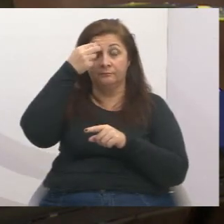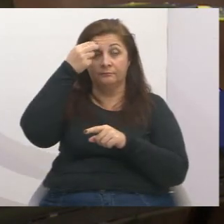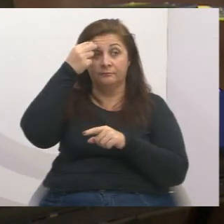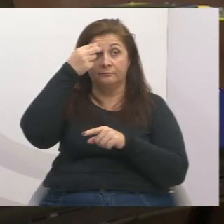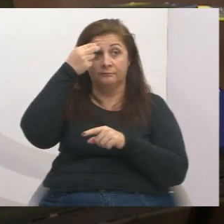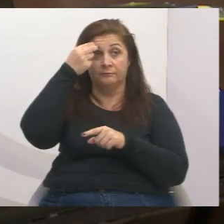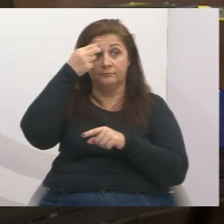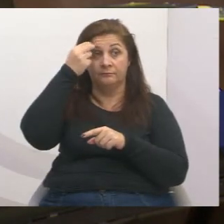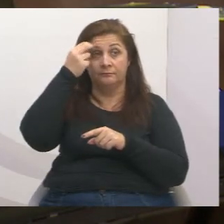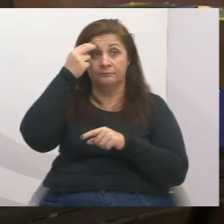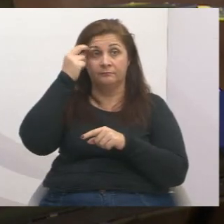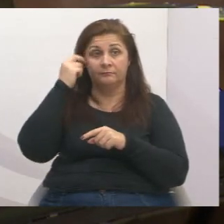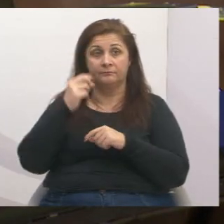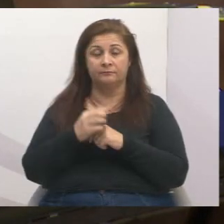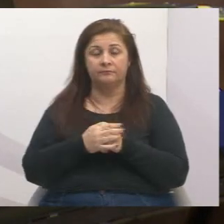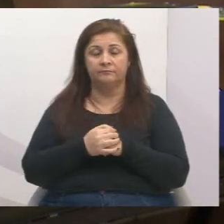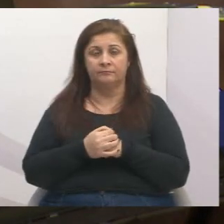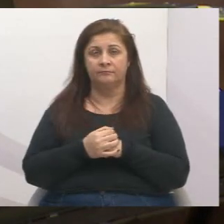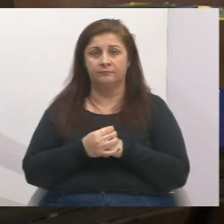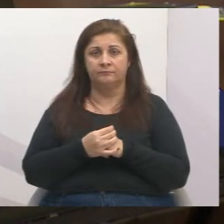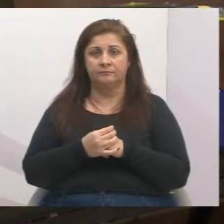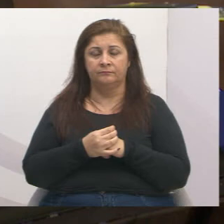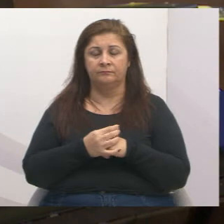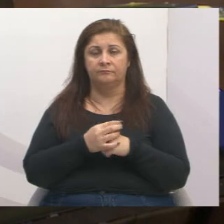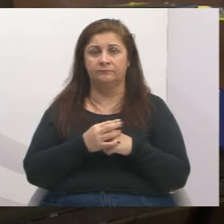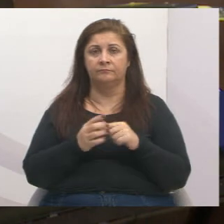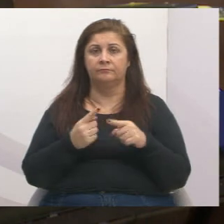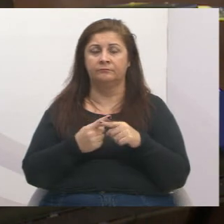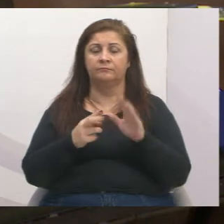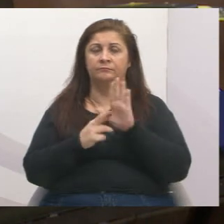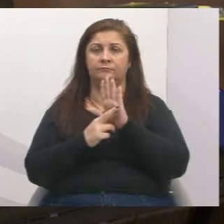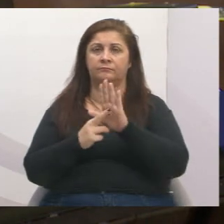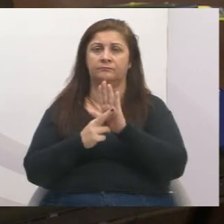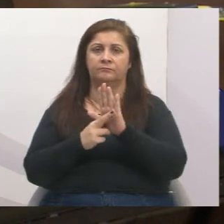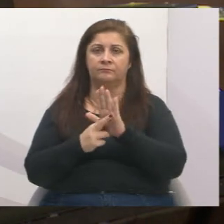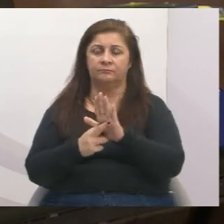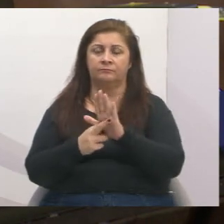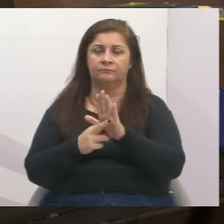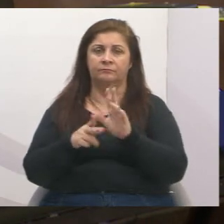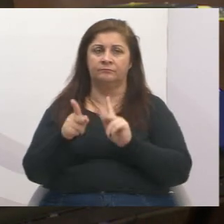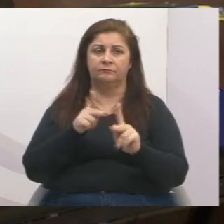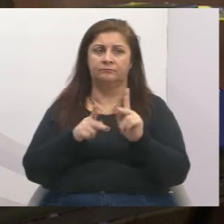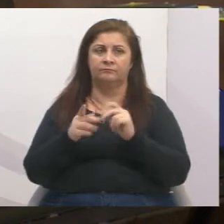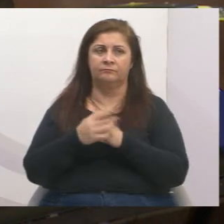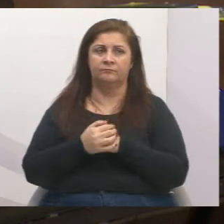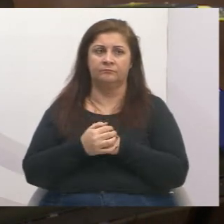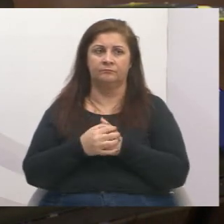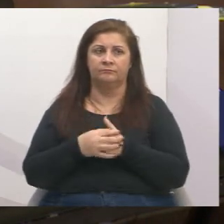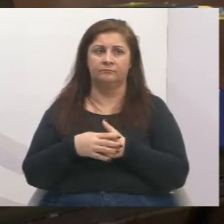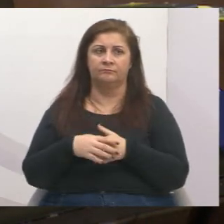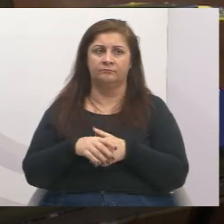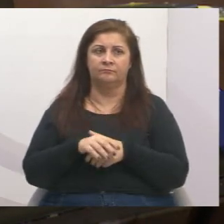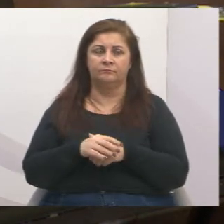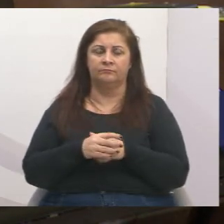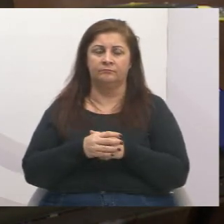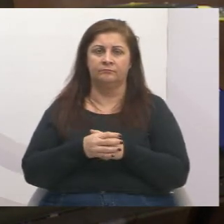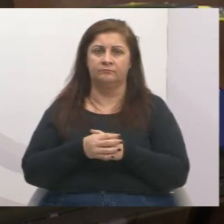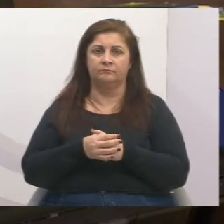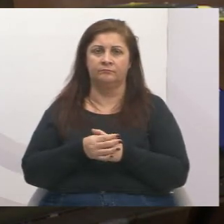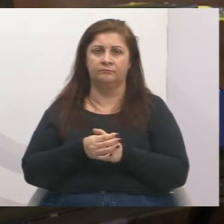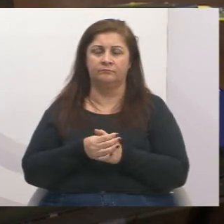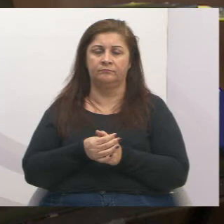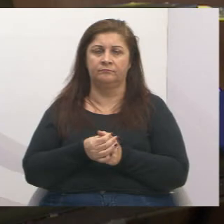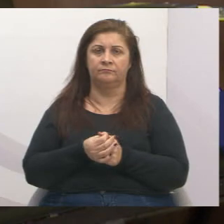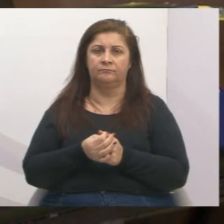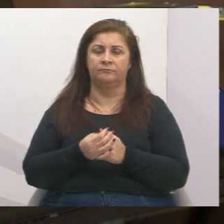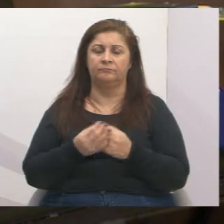né, de estar representando o povo, eu acho que o povo, servidor público, ficará